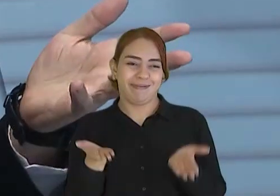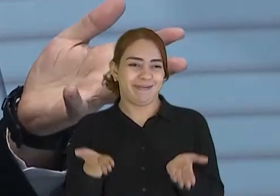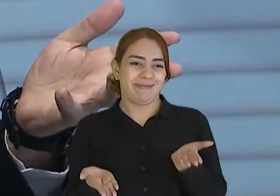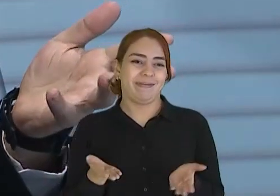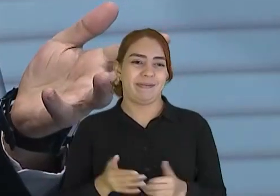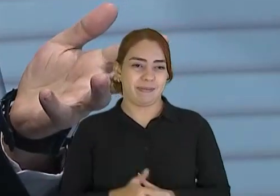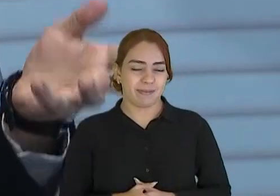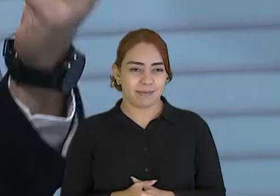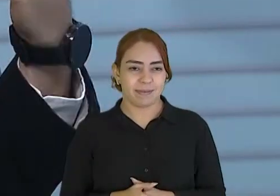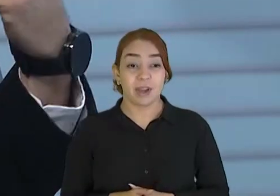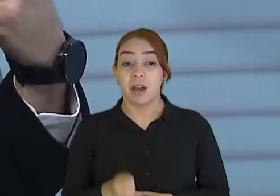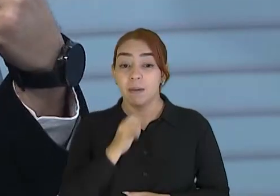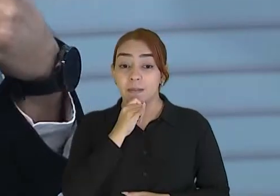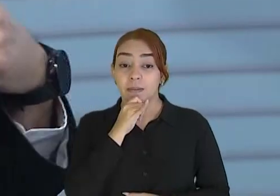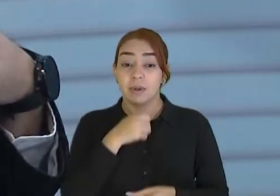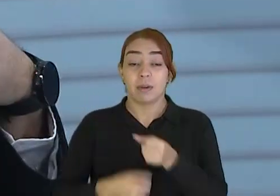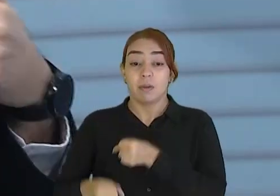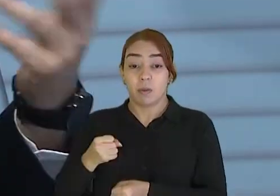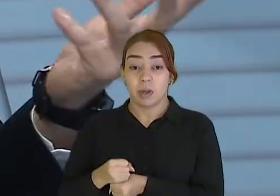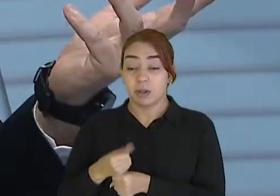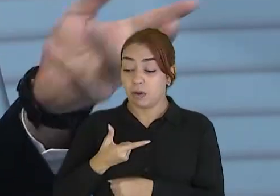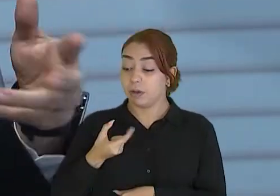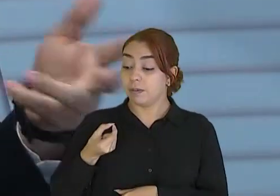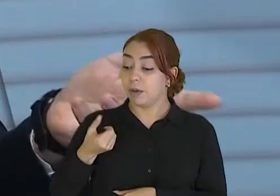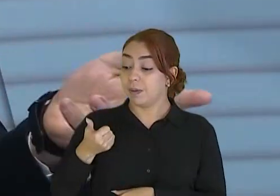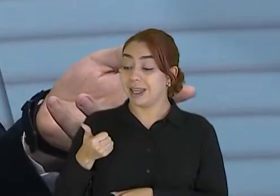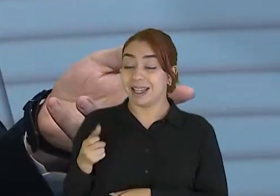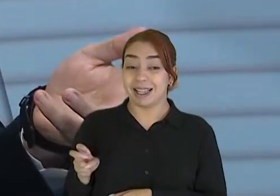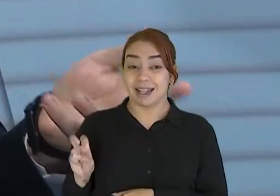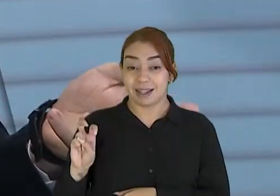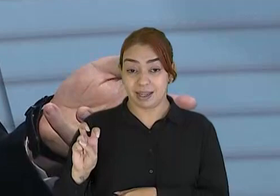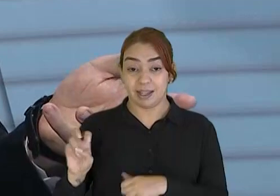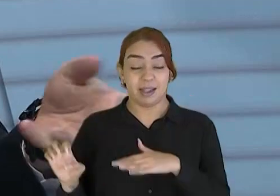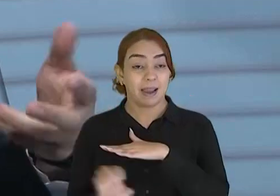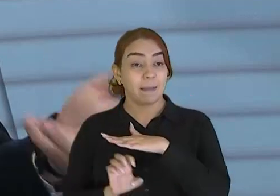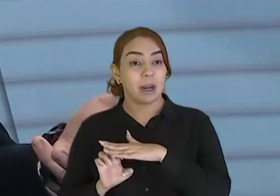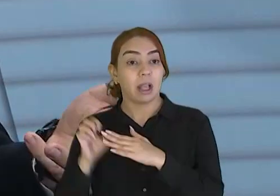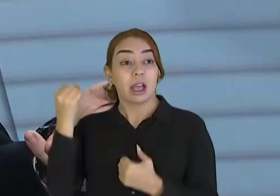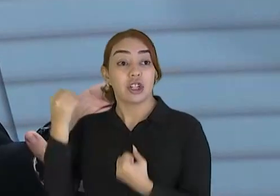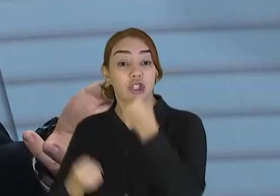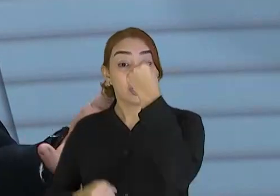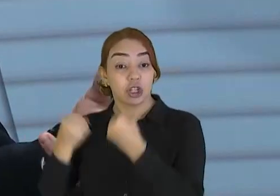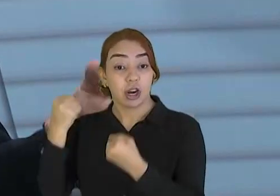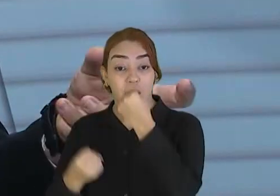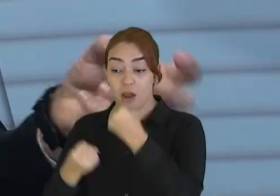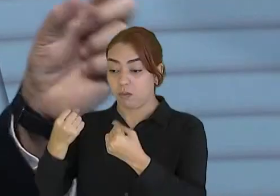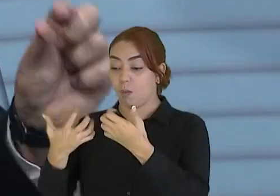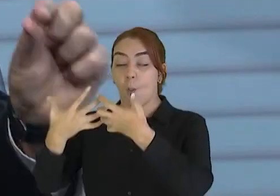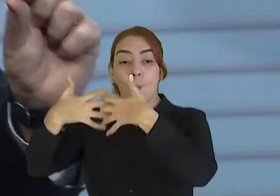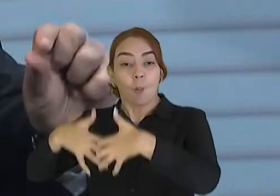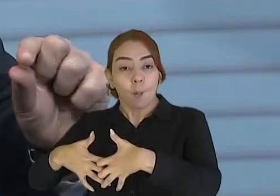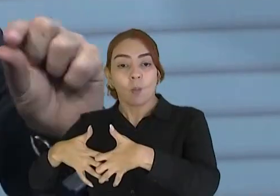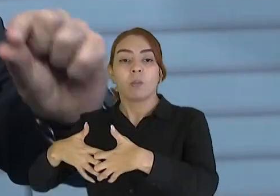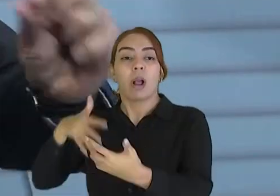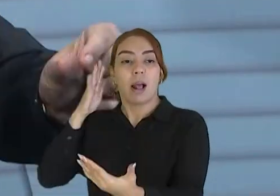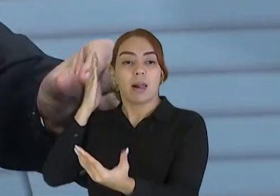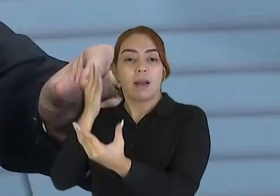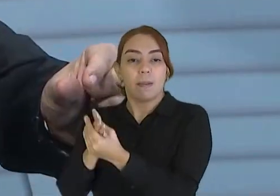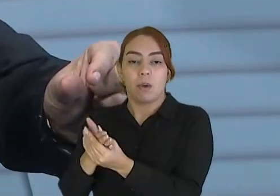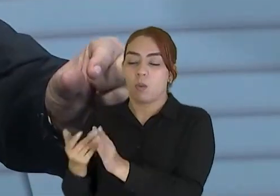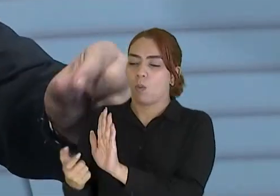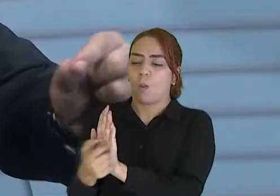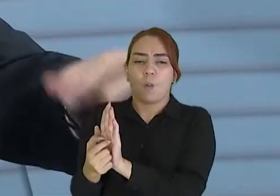a 2015, algumas grandes empresas automobilísticas foram condenadas, por quê? Porque colocaram um chip que